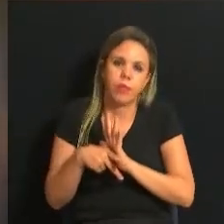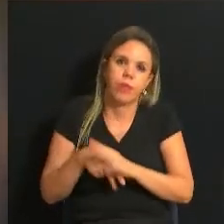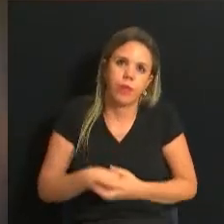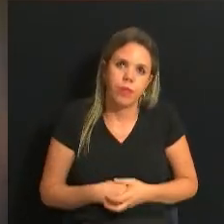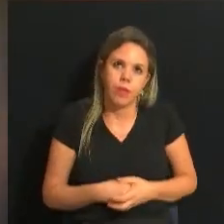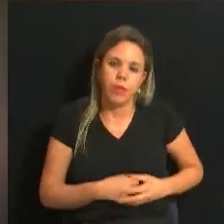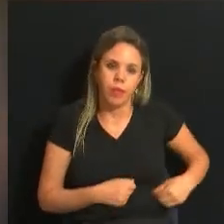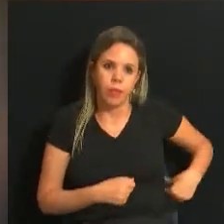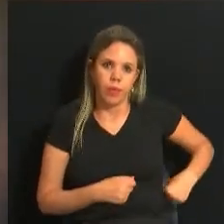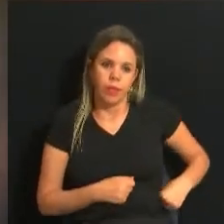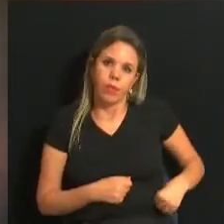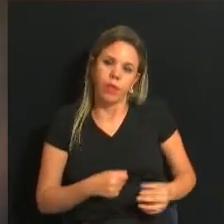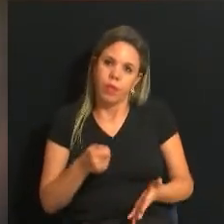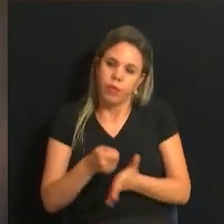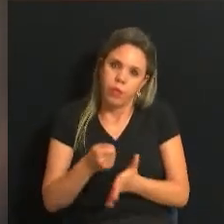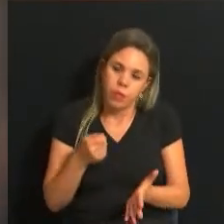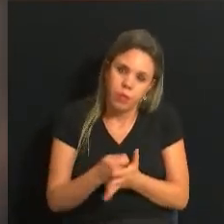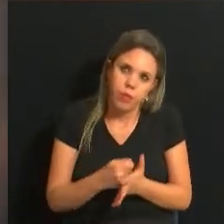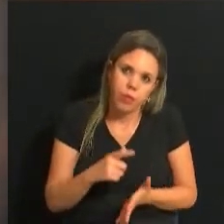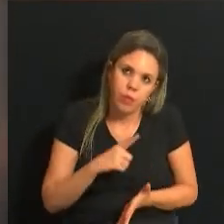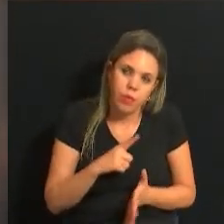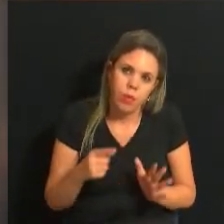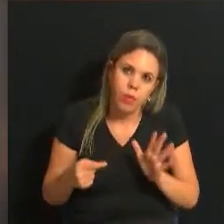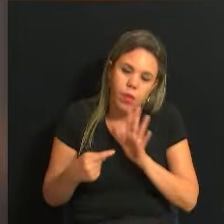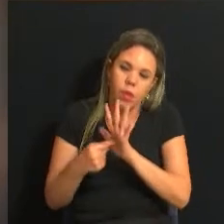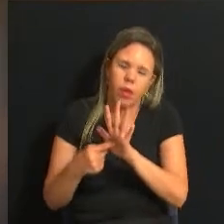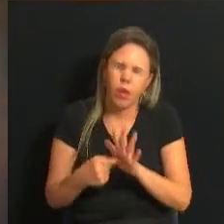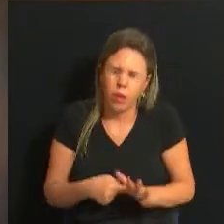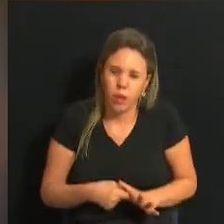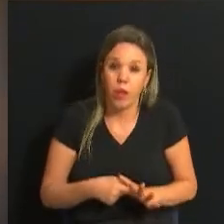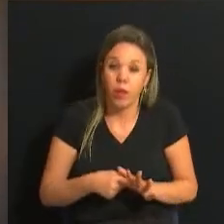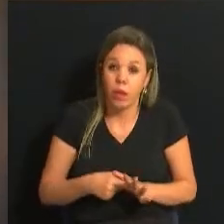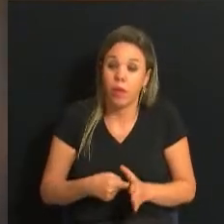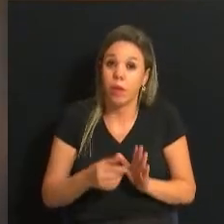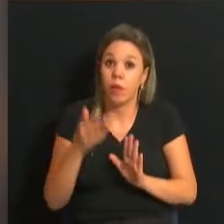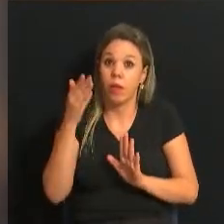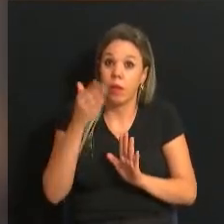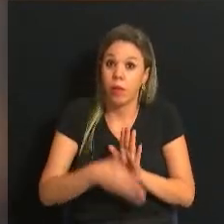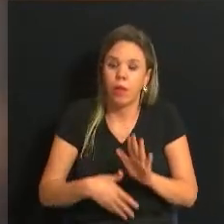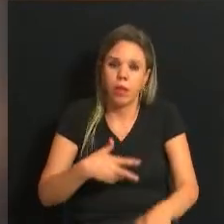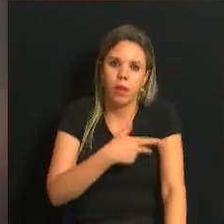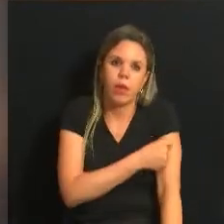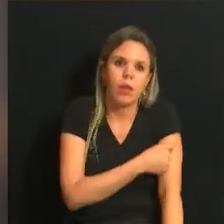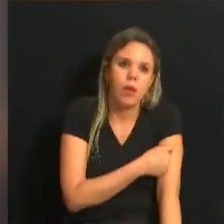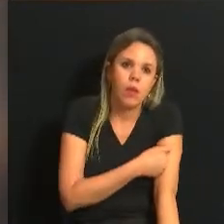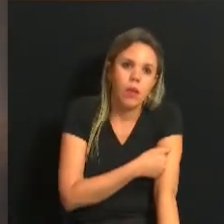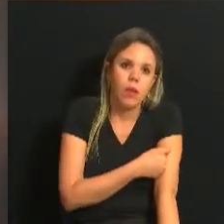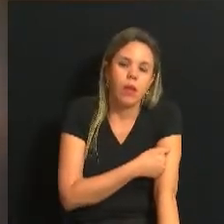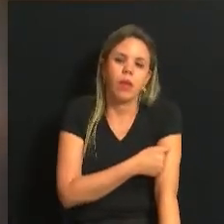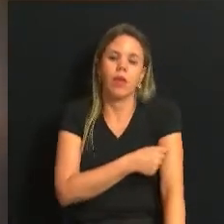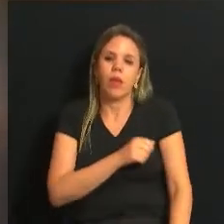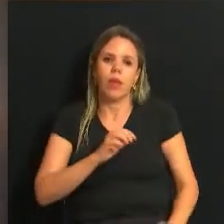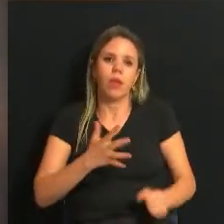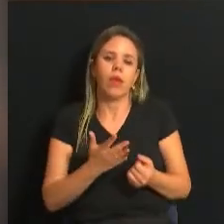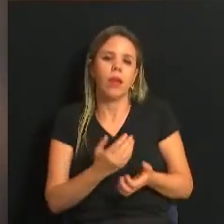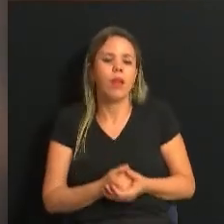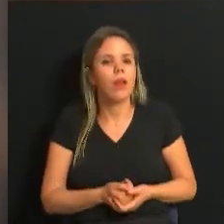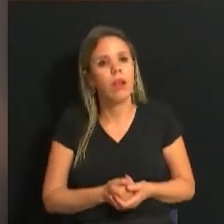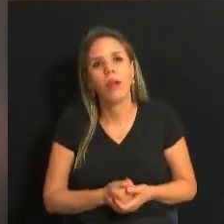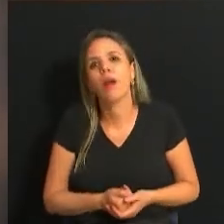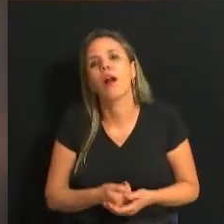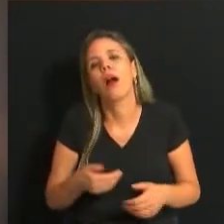que exige a apresentação do comprovante de vacinação da Covid para